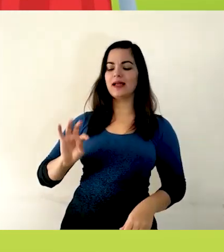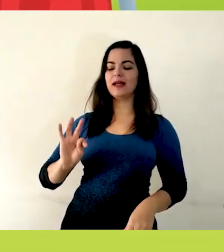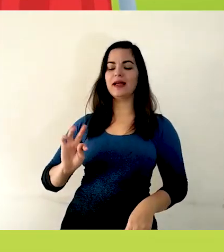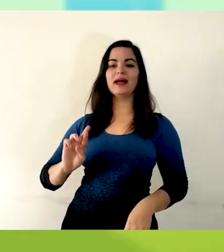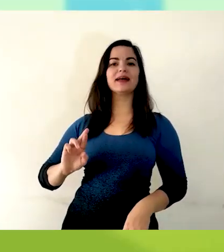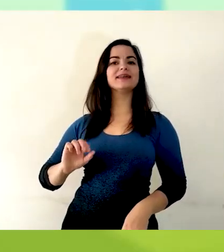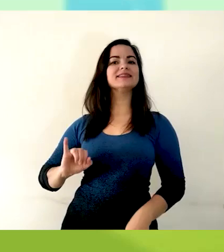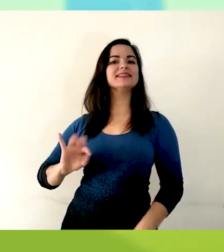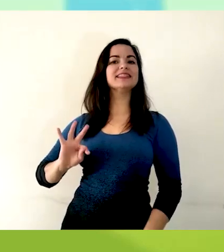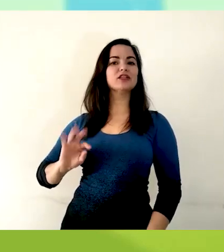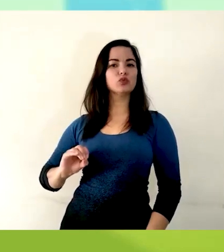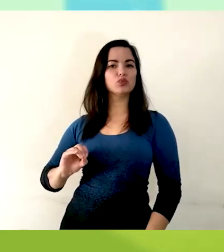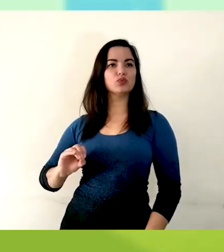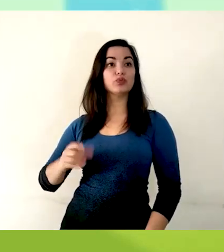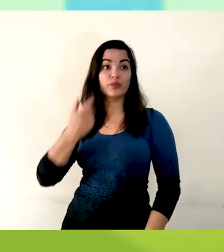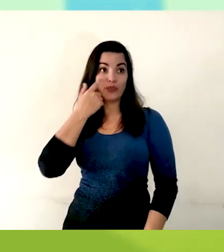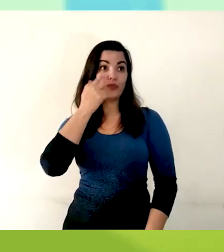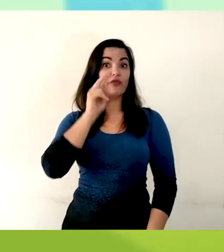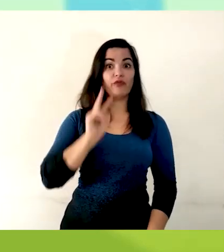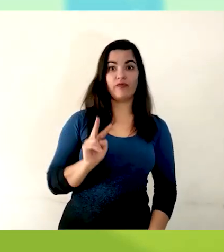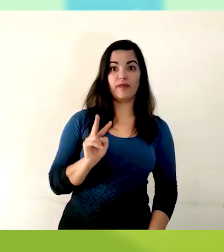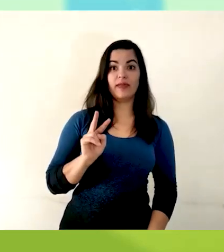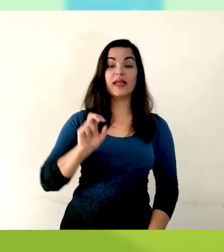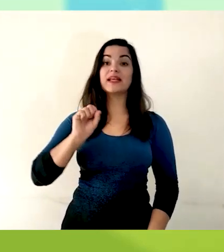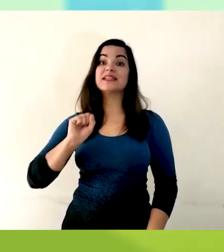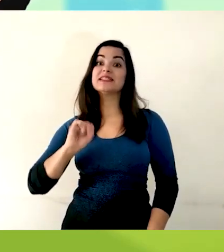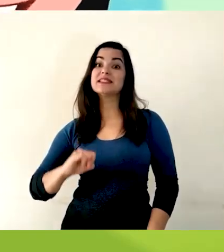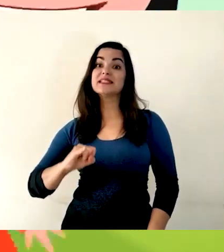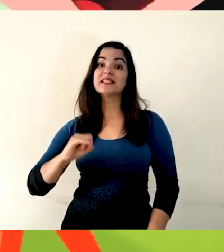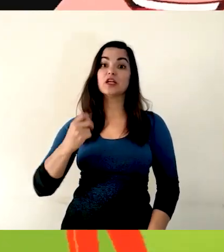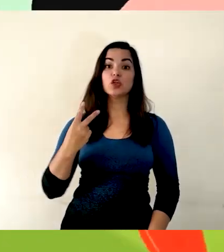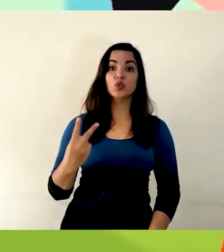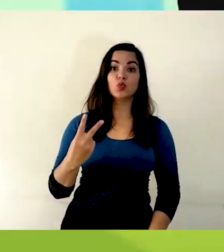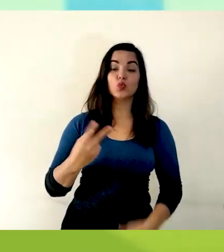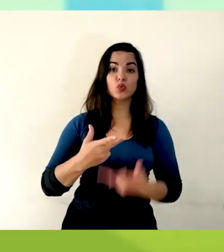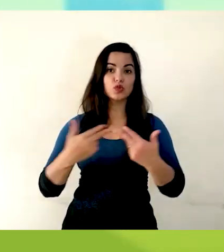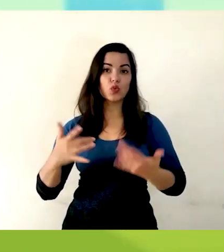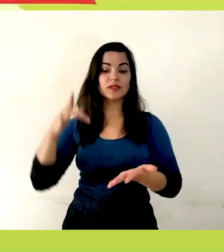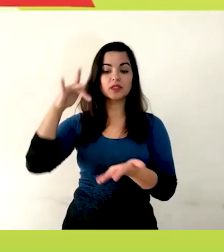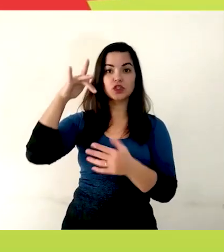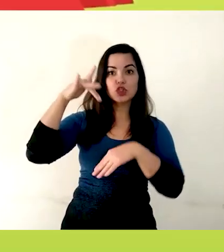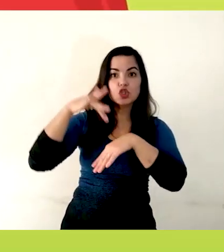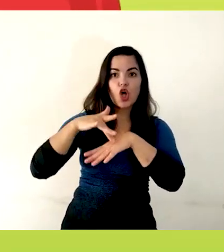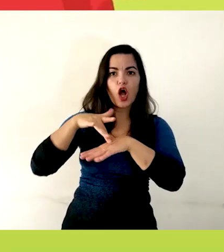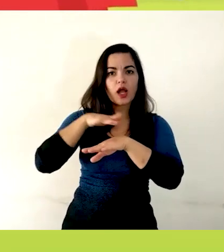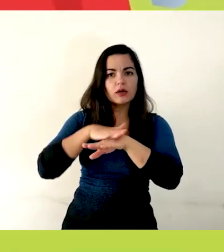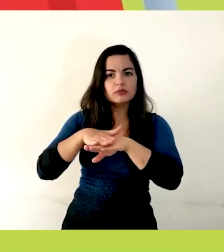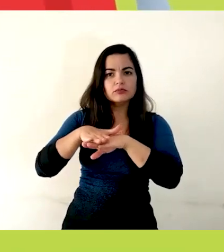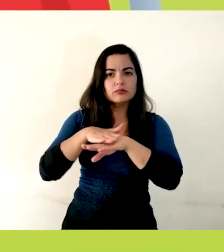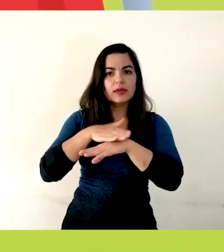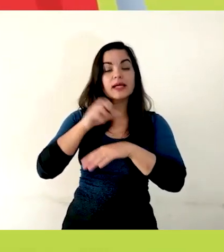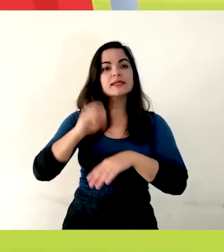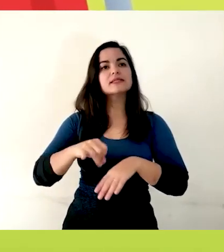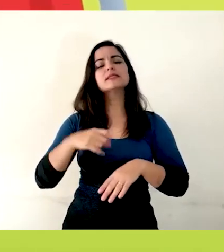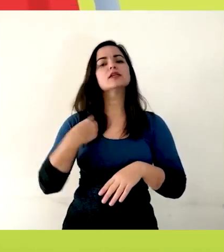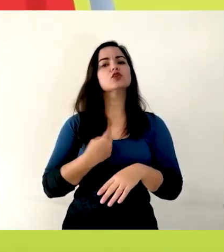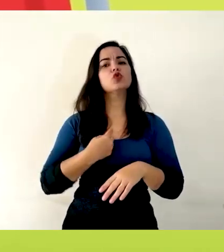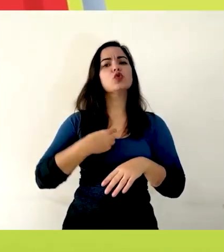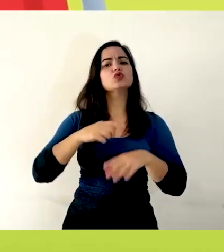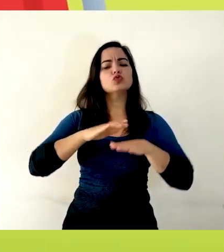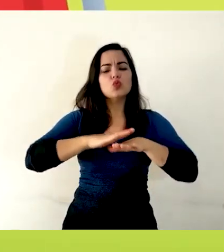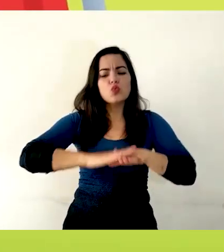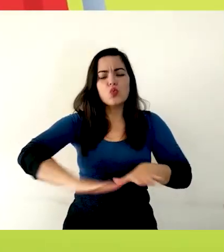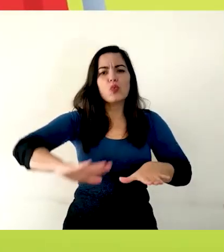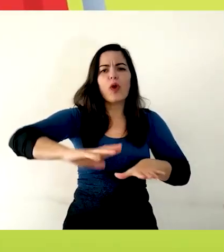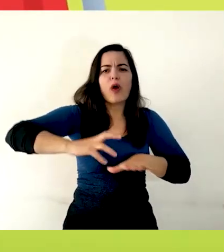Atrito! Atrito. Vejam! Acontece quando duas coisas se esfregam. Quando a gente passa numa